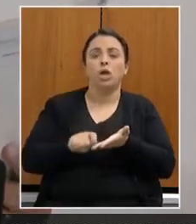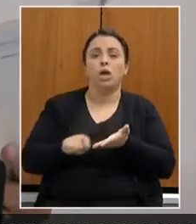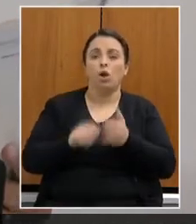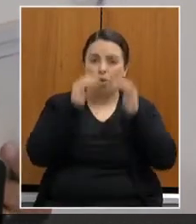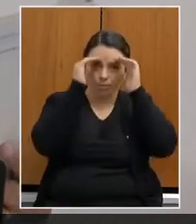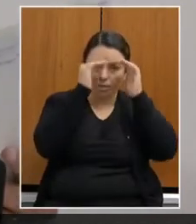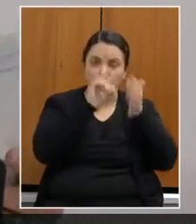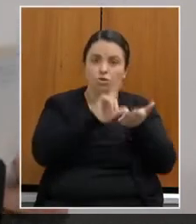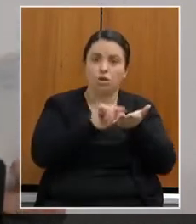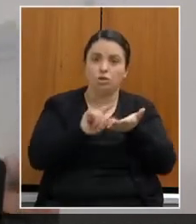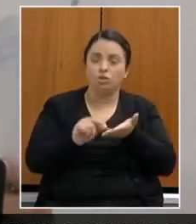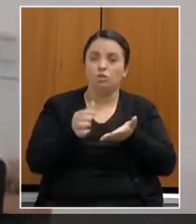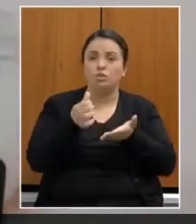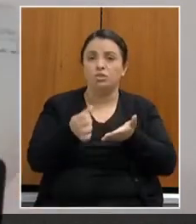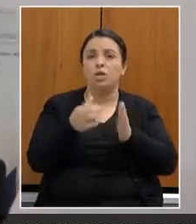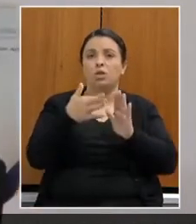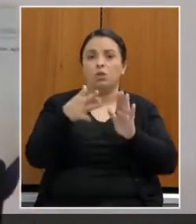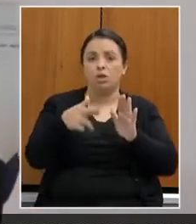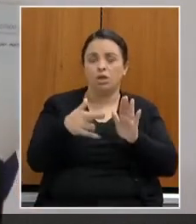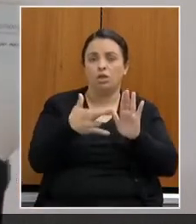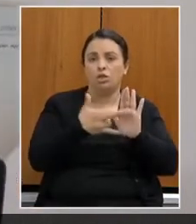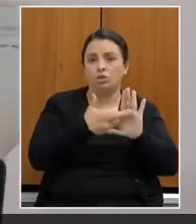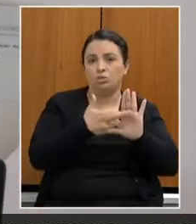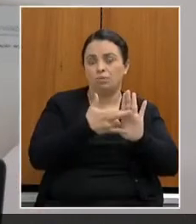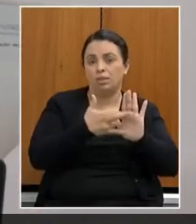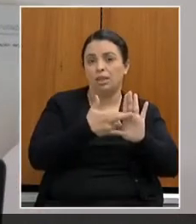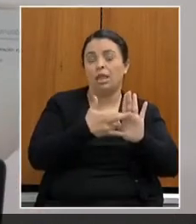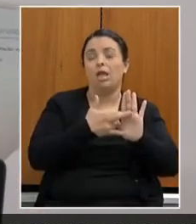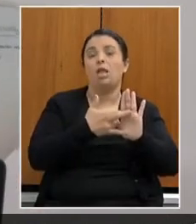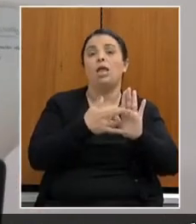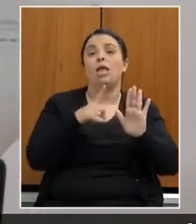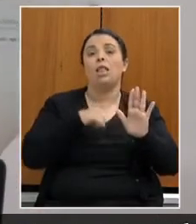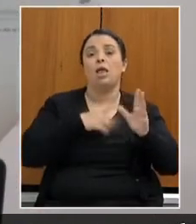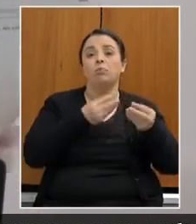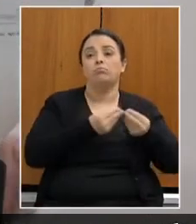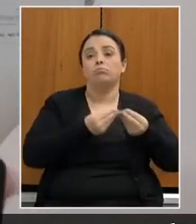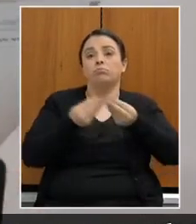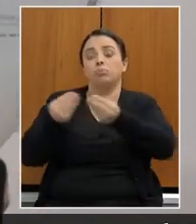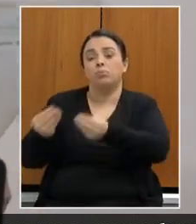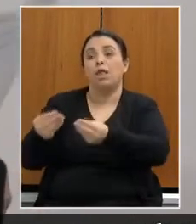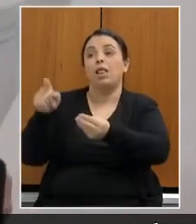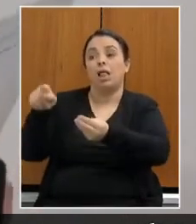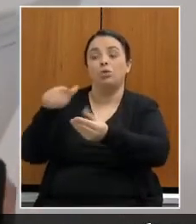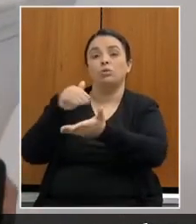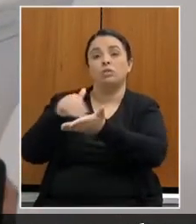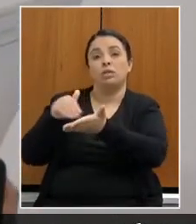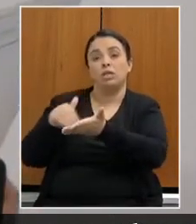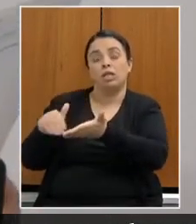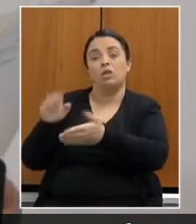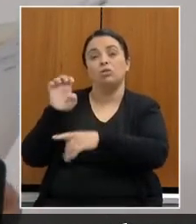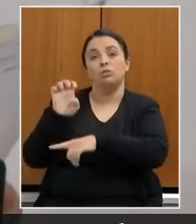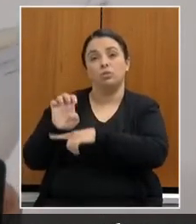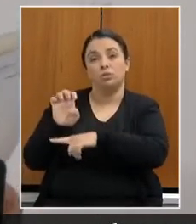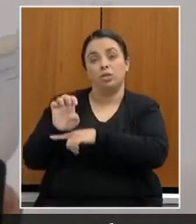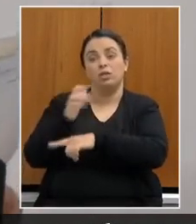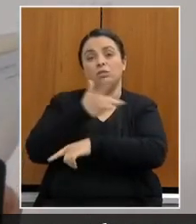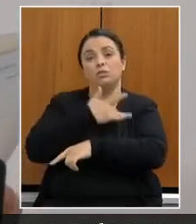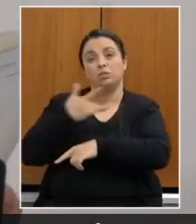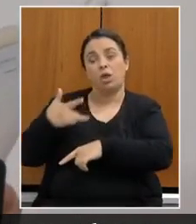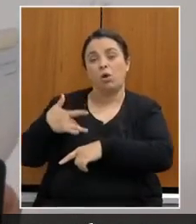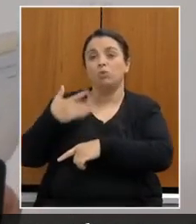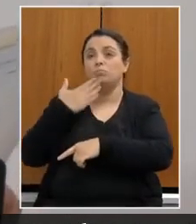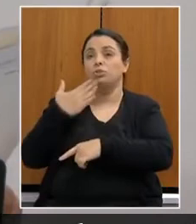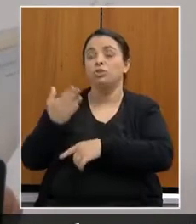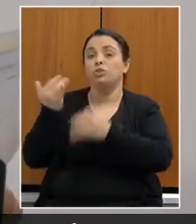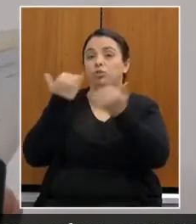100 do regimento interno seja encaminhado ao secretário de estado de saúde pedido de informações sobre